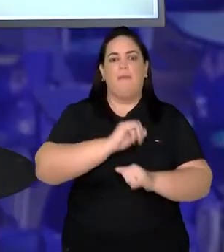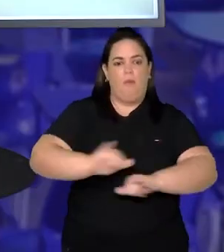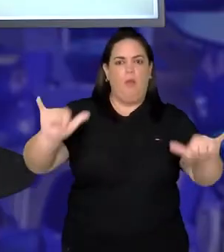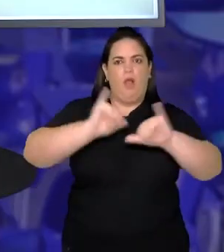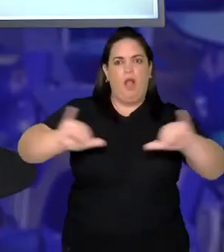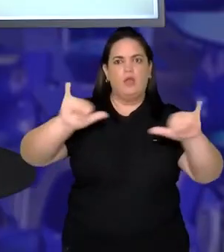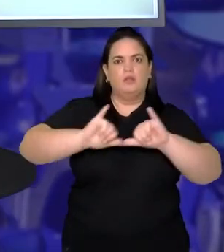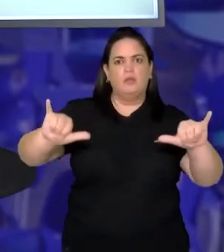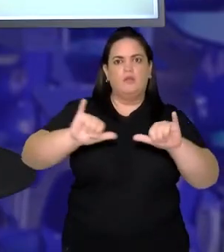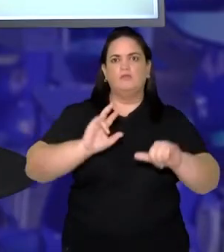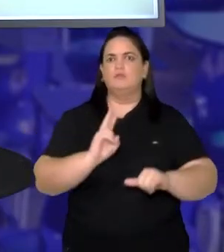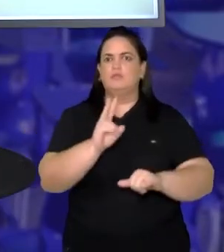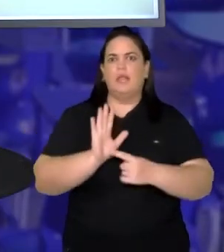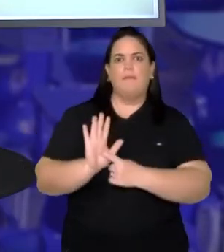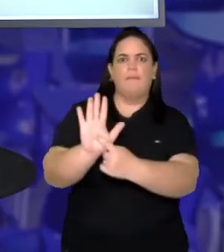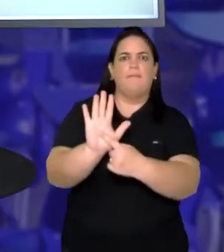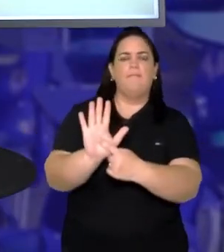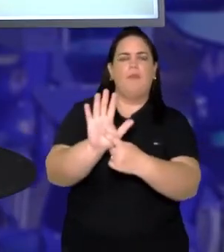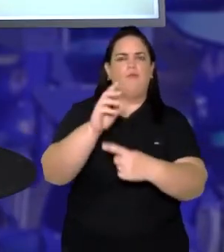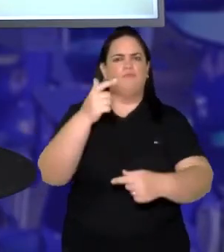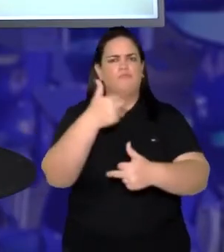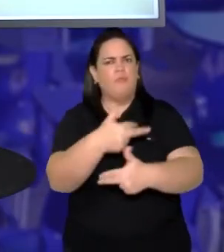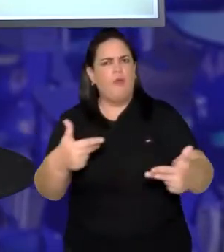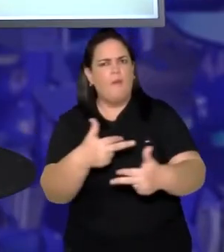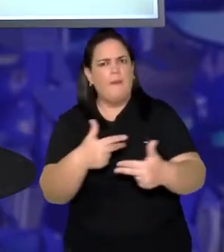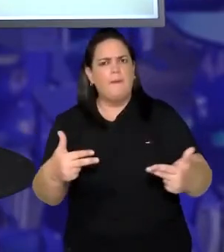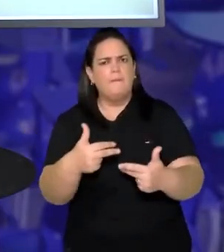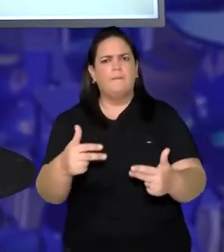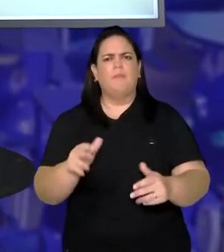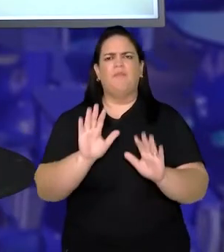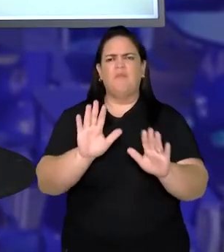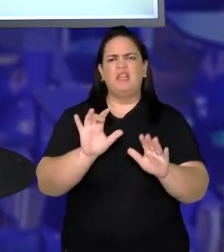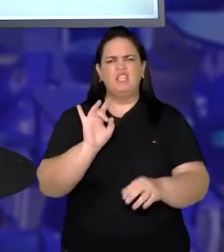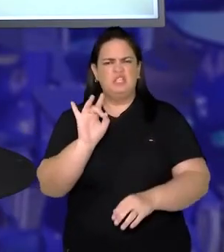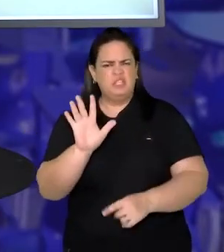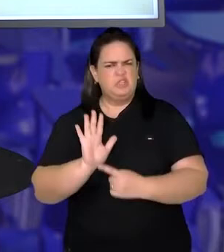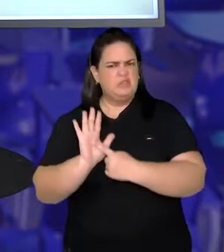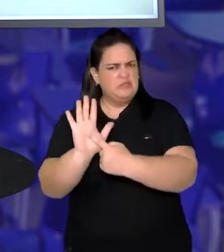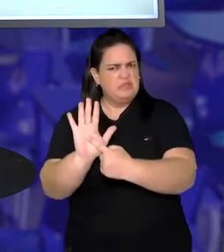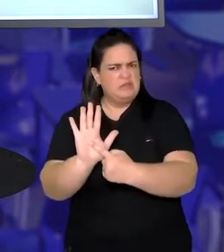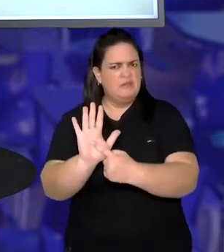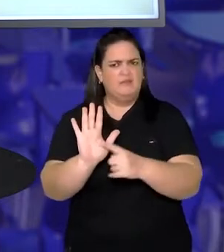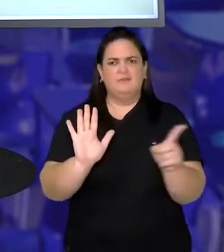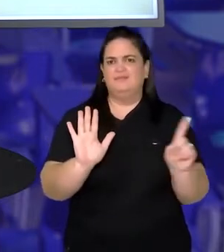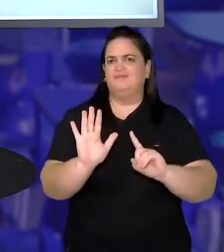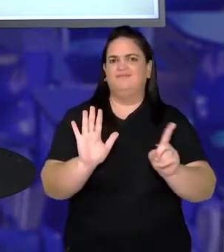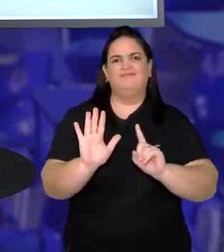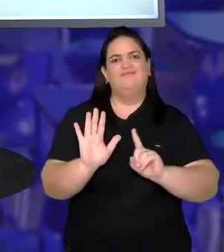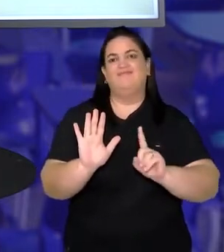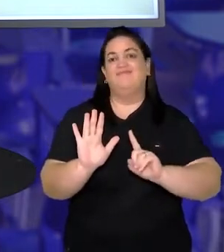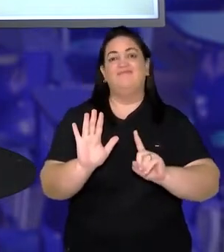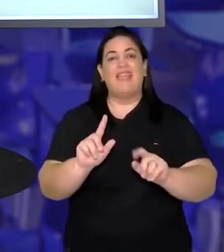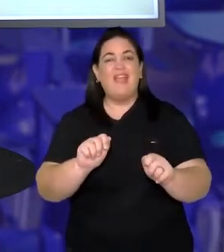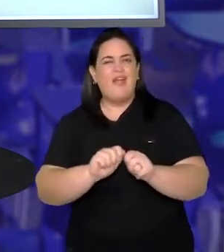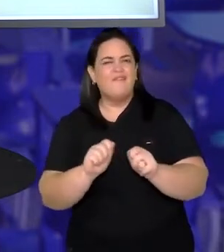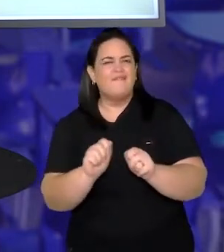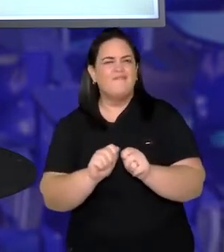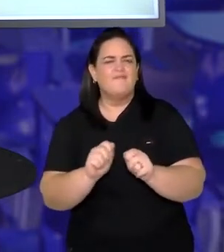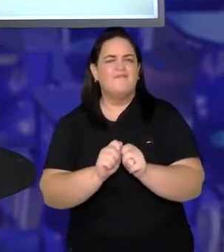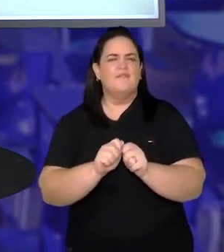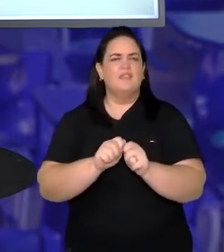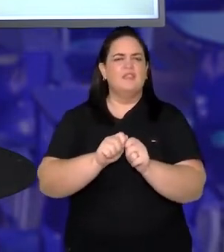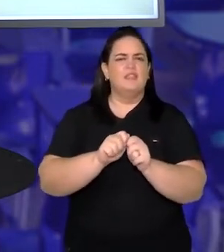o anúncio, ele vai oferecer um produto para você, só que ele não vai apenas oferecer, ele vai criar